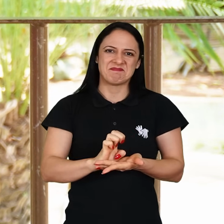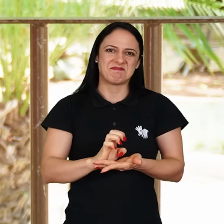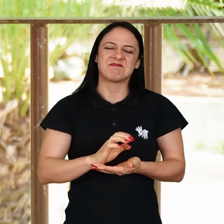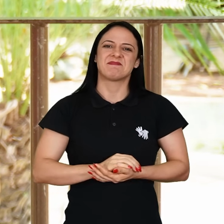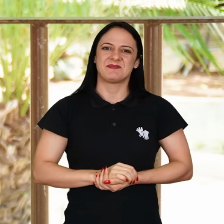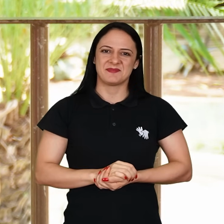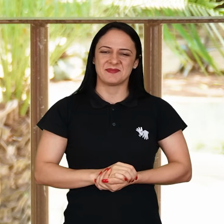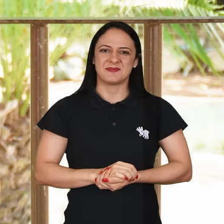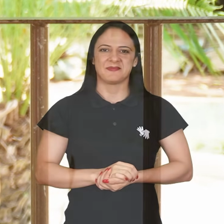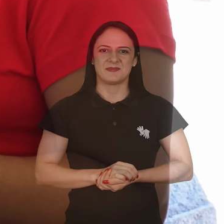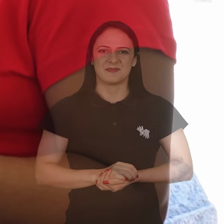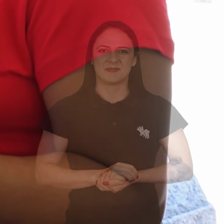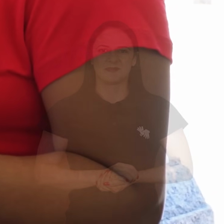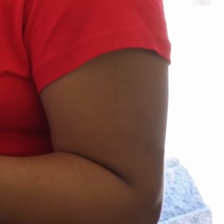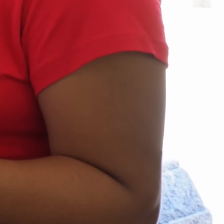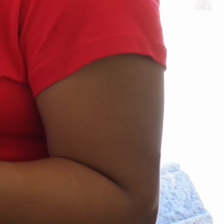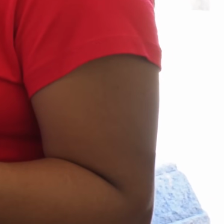sem tamanho, né?